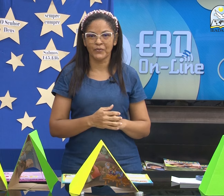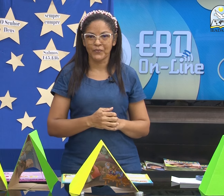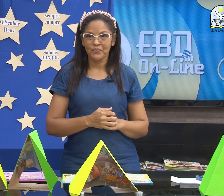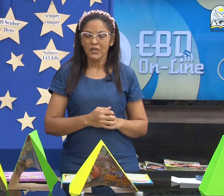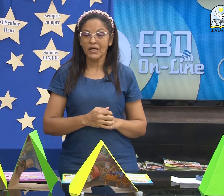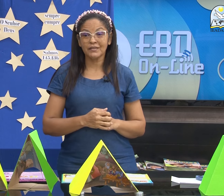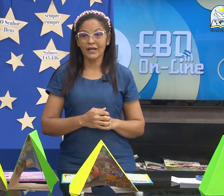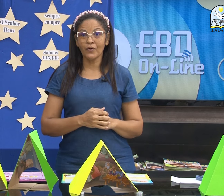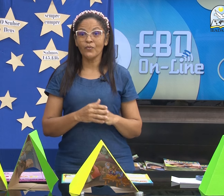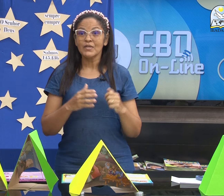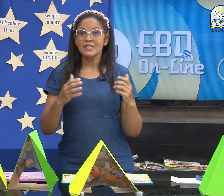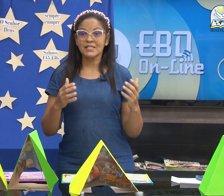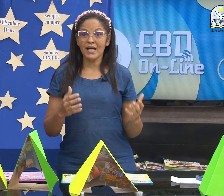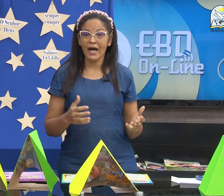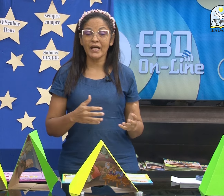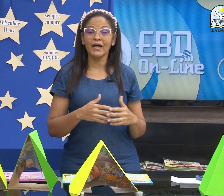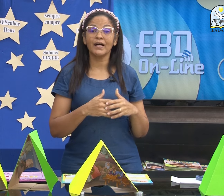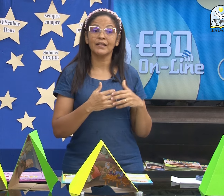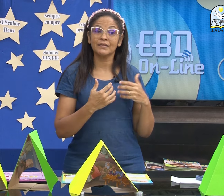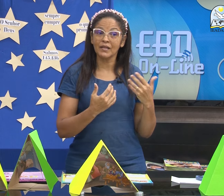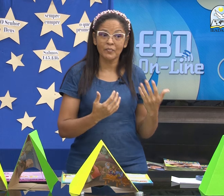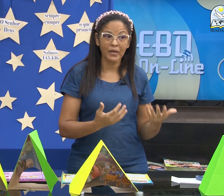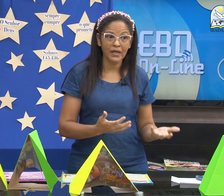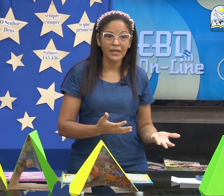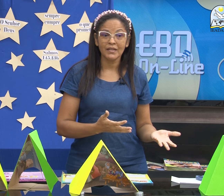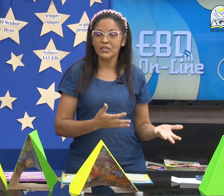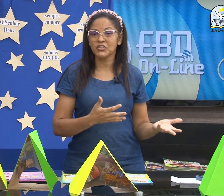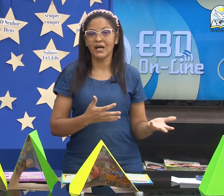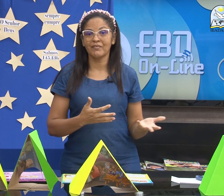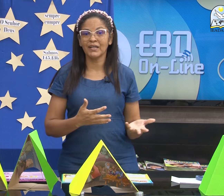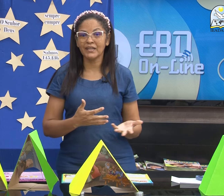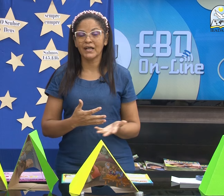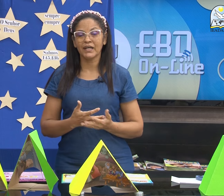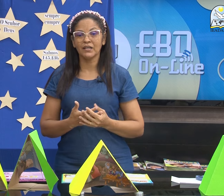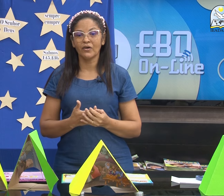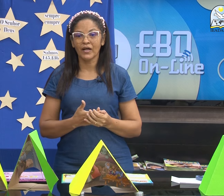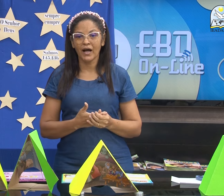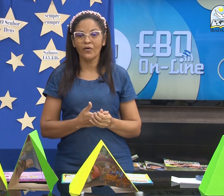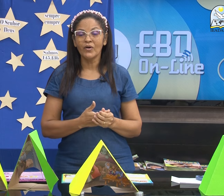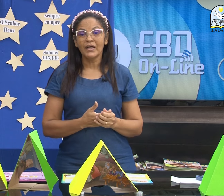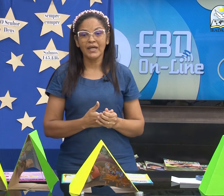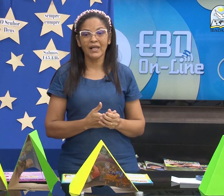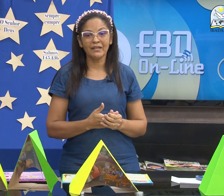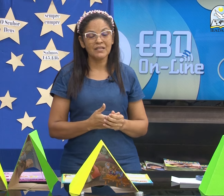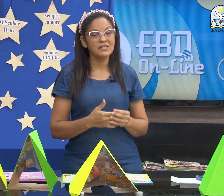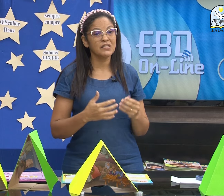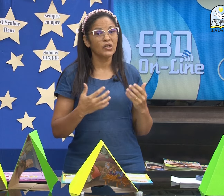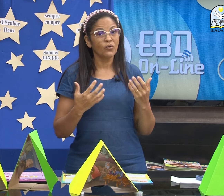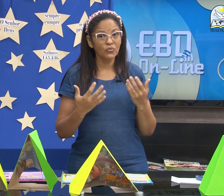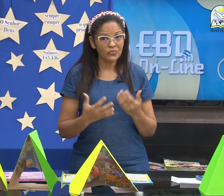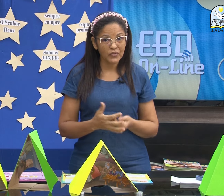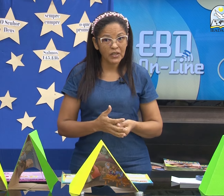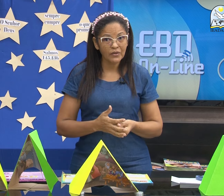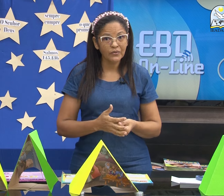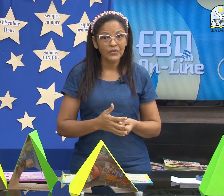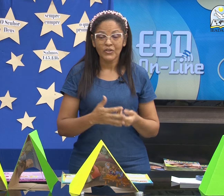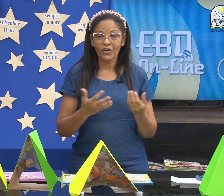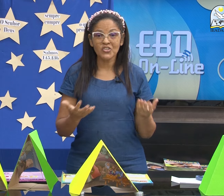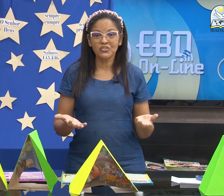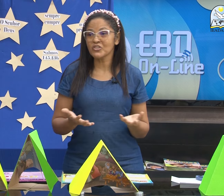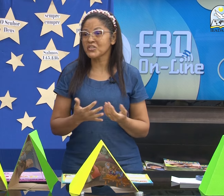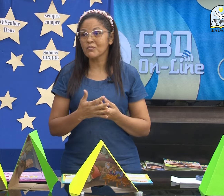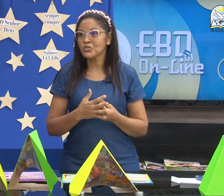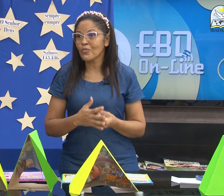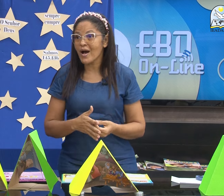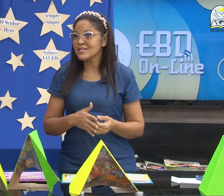filho então Sara também estava ali naquele local e ela disse um filho